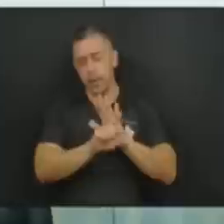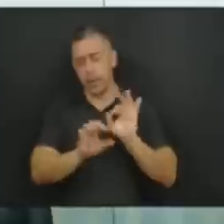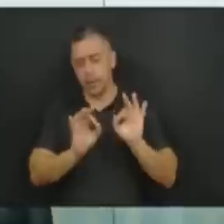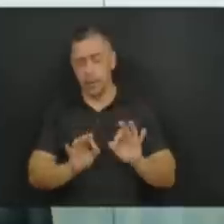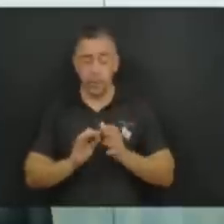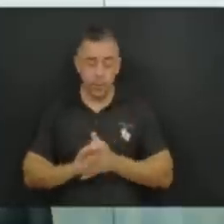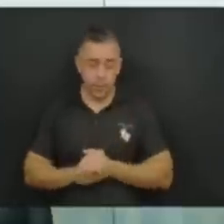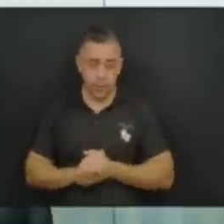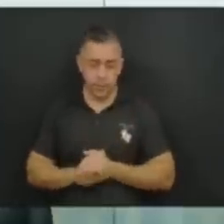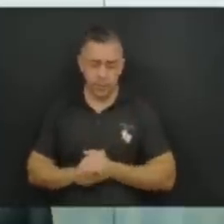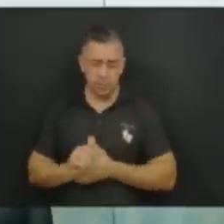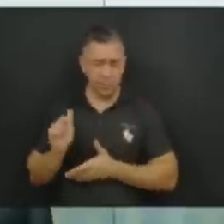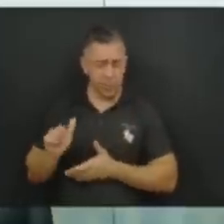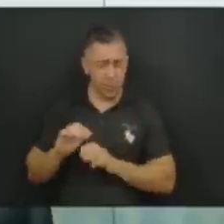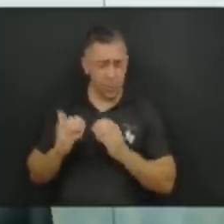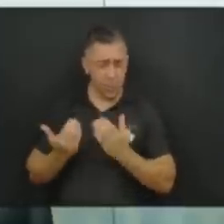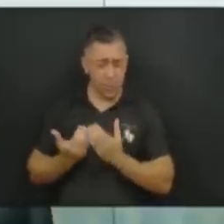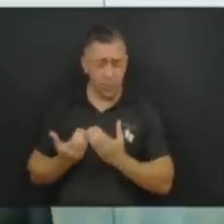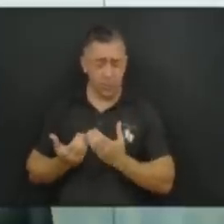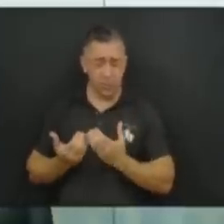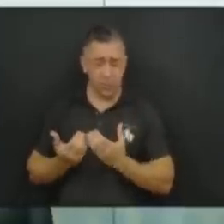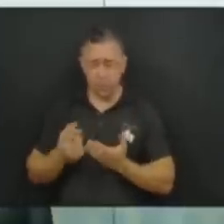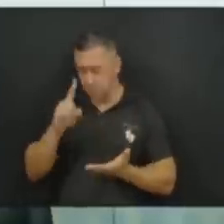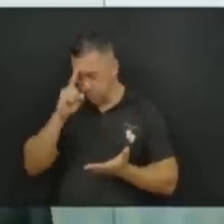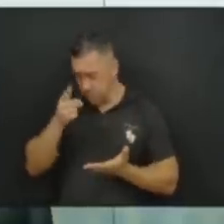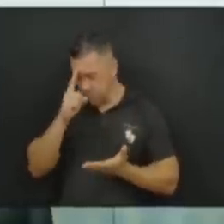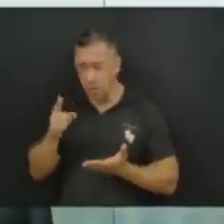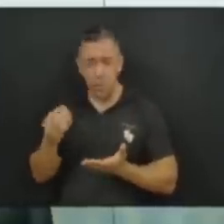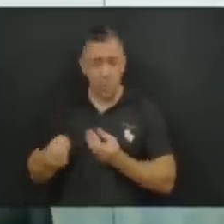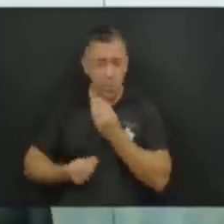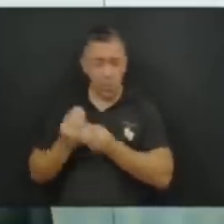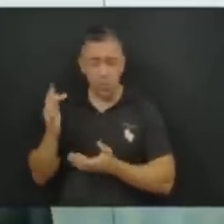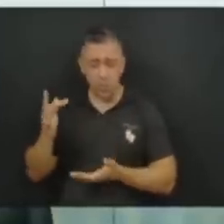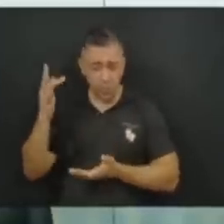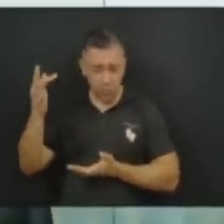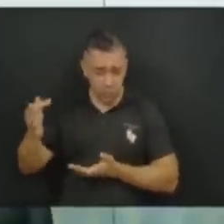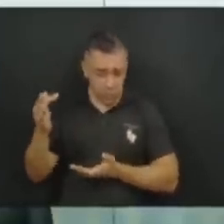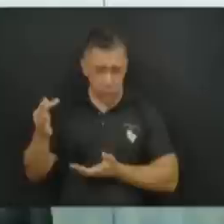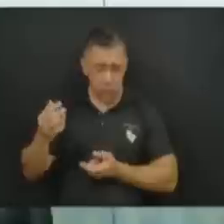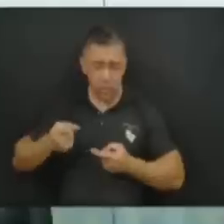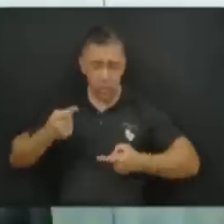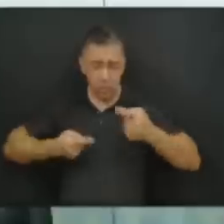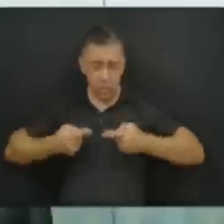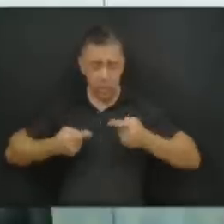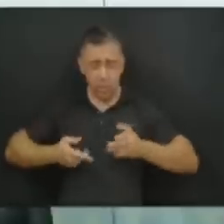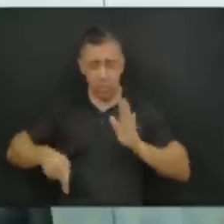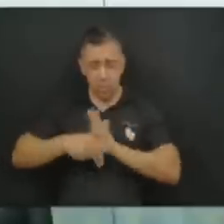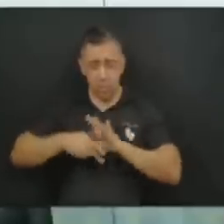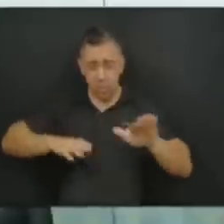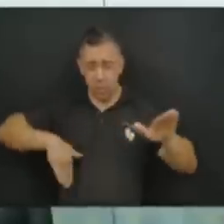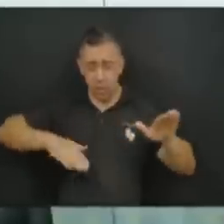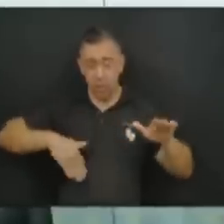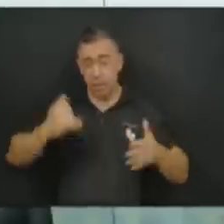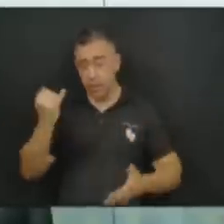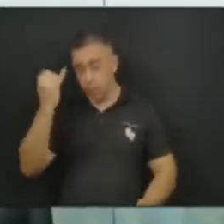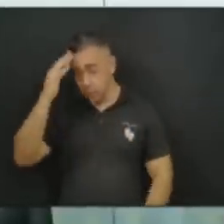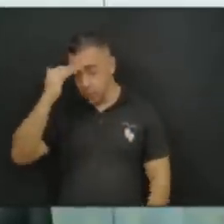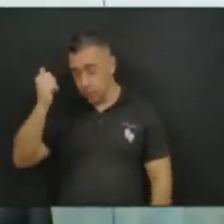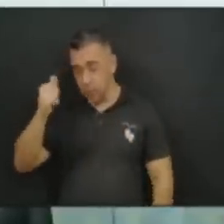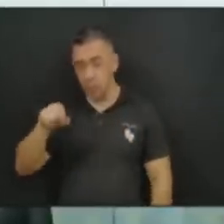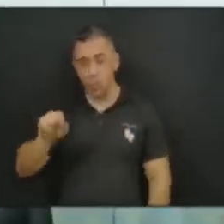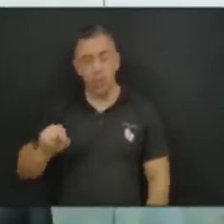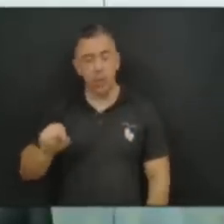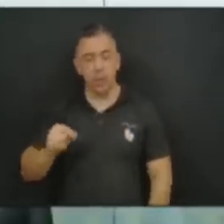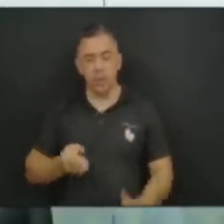um um órgão deliberativo para tratar um futuro do debate do litoral importante lembrar que